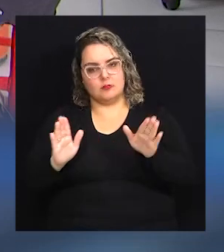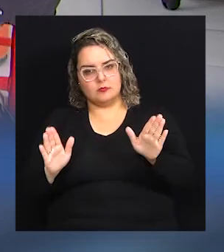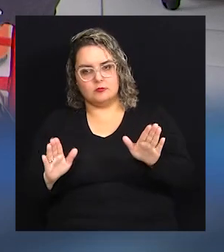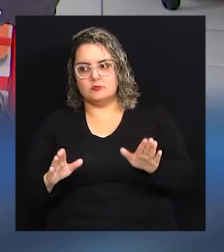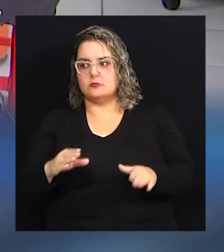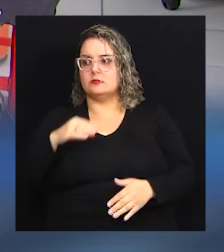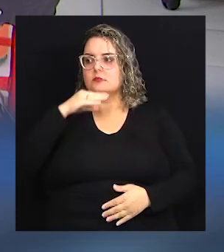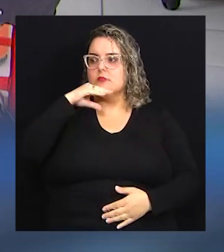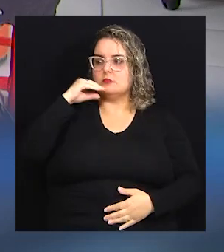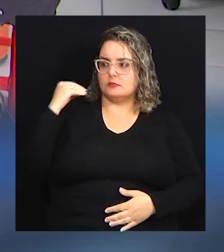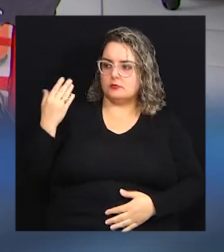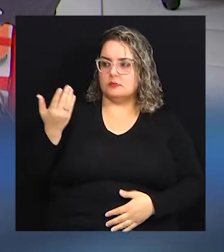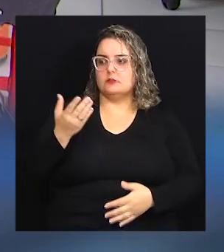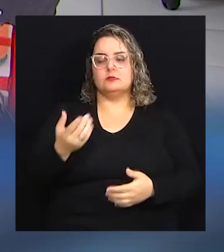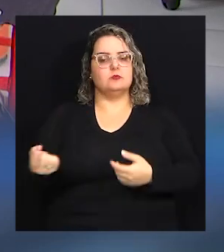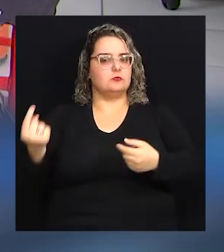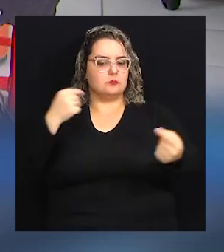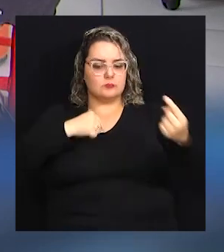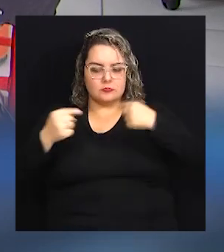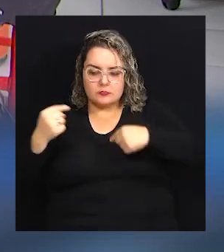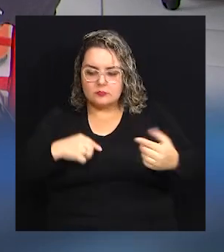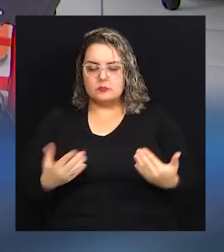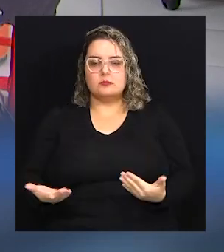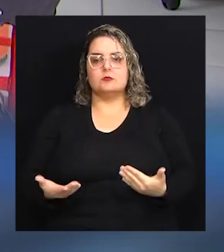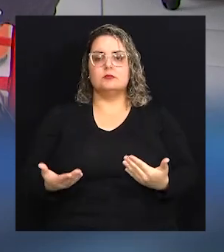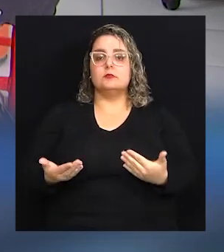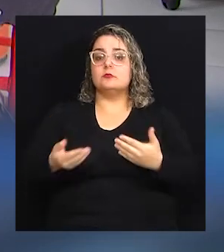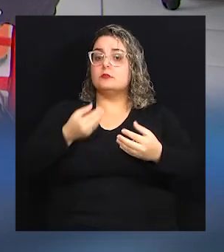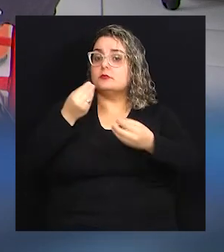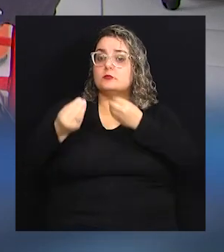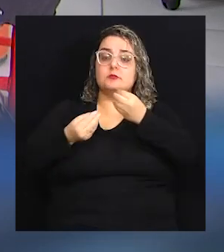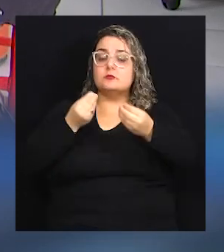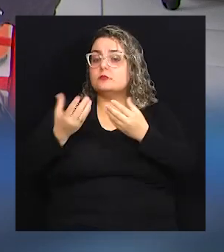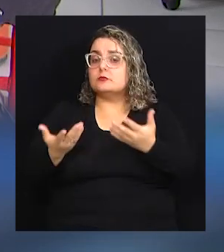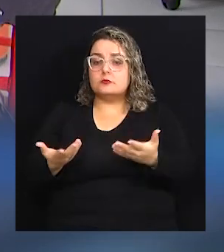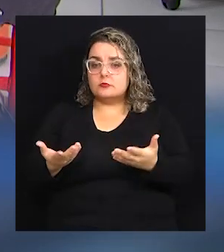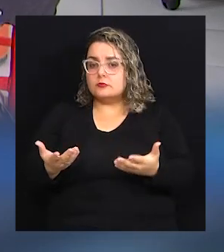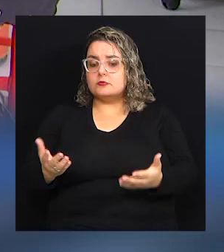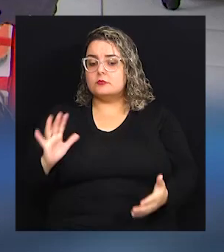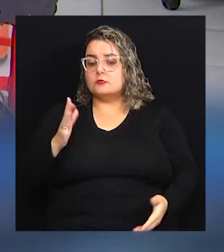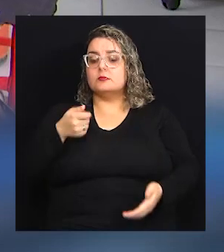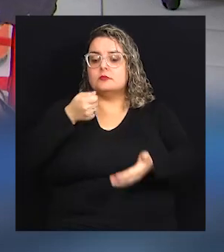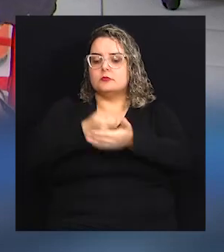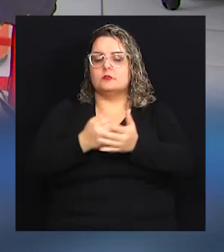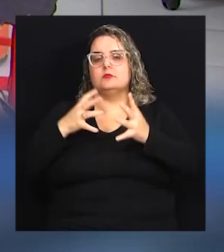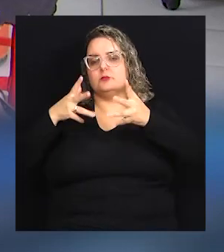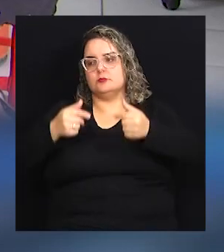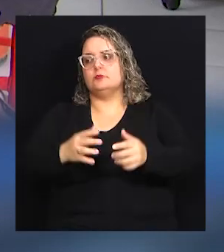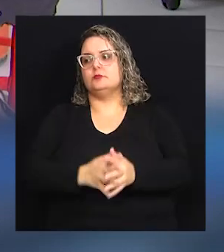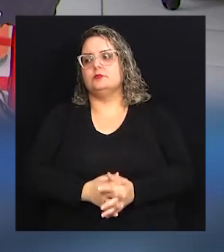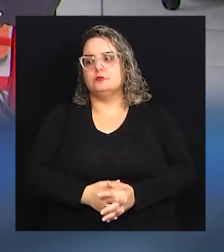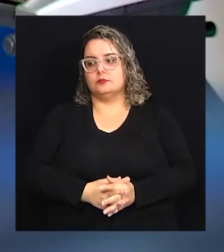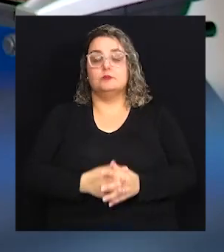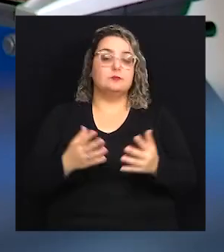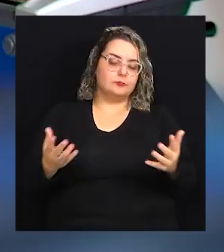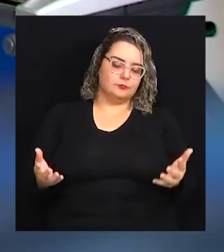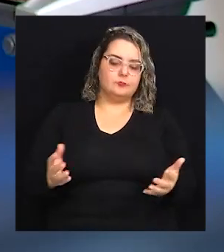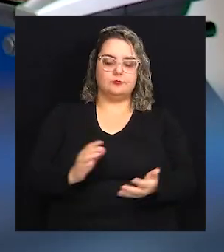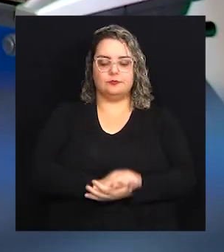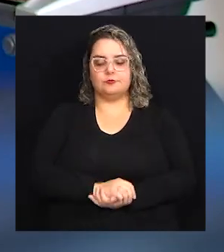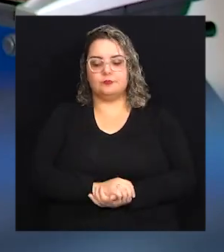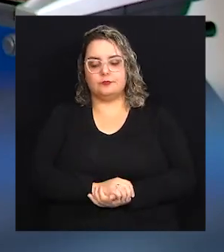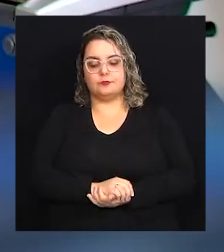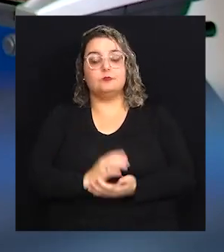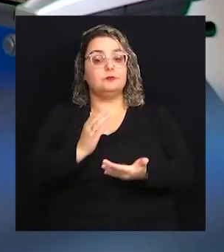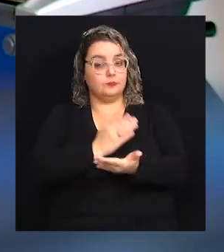funcionando, os funcionários vindo, como é isso daí, como é que funciona para garantir isso tudo? Tá.